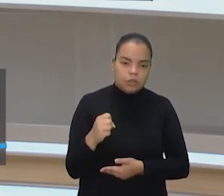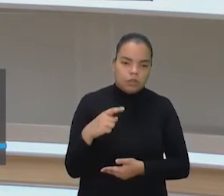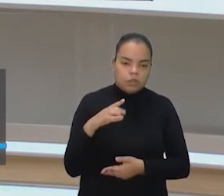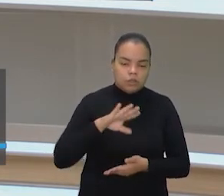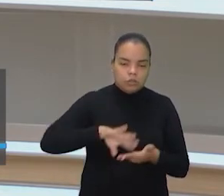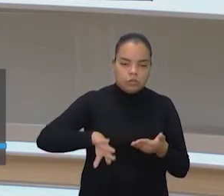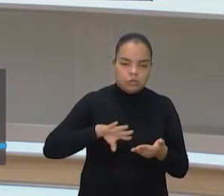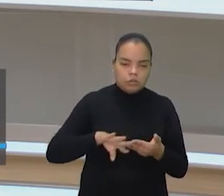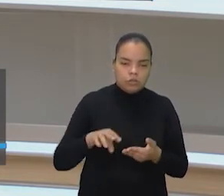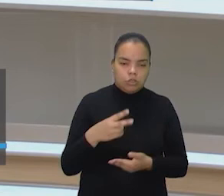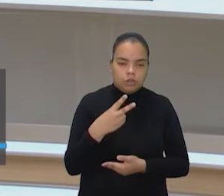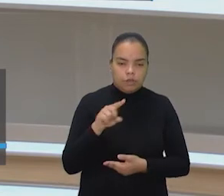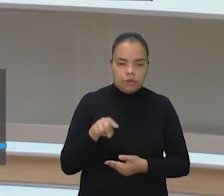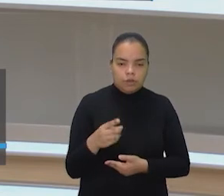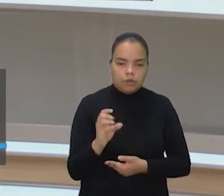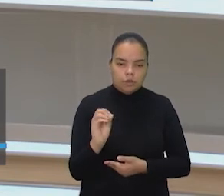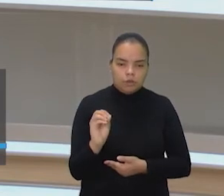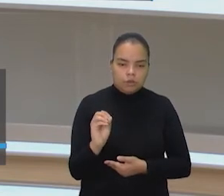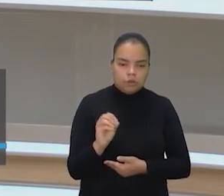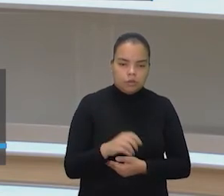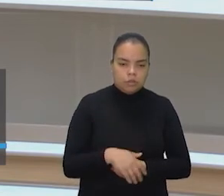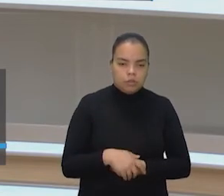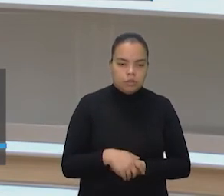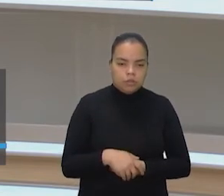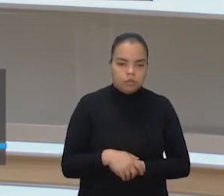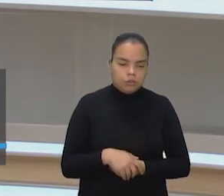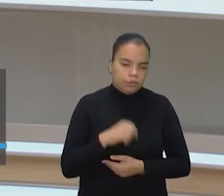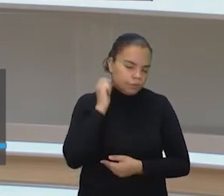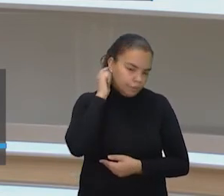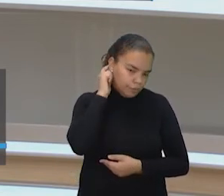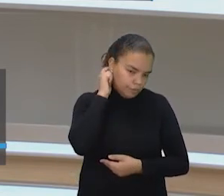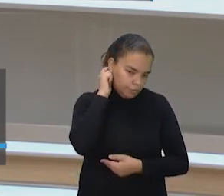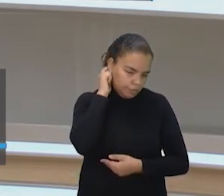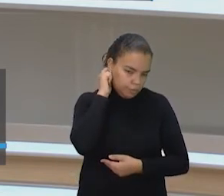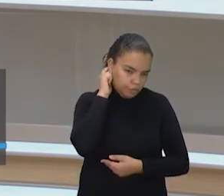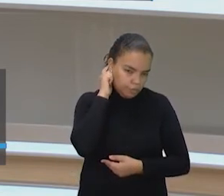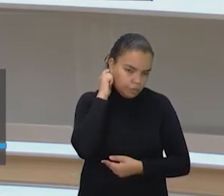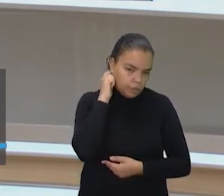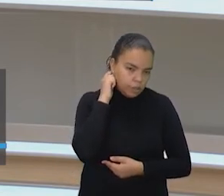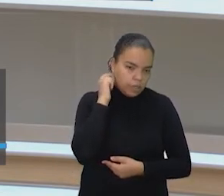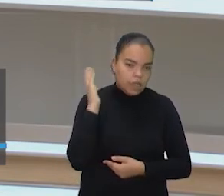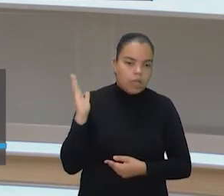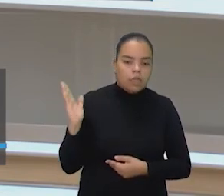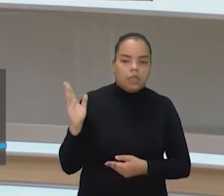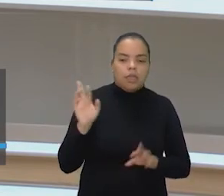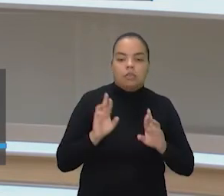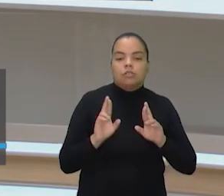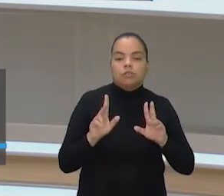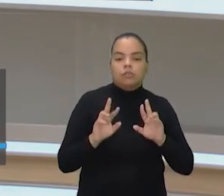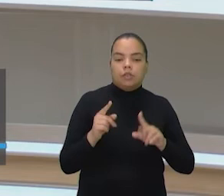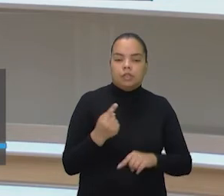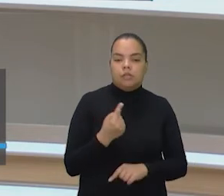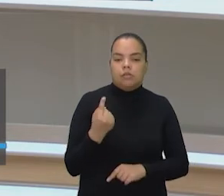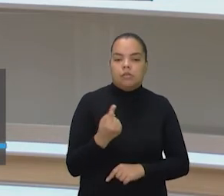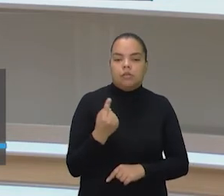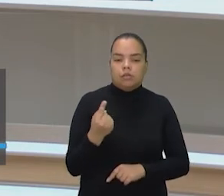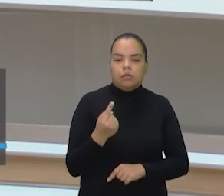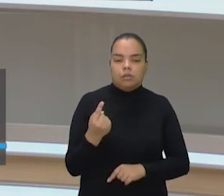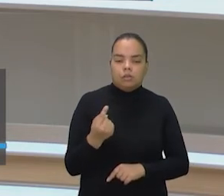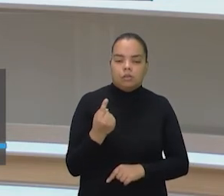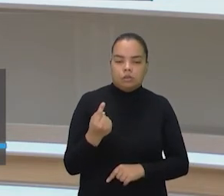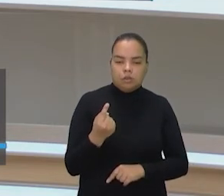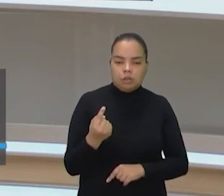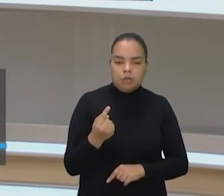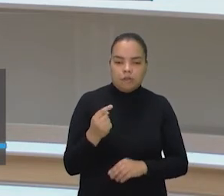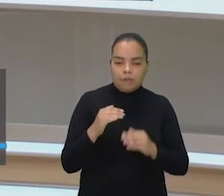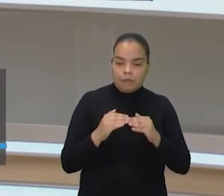que é 0,2, ficava 0,8. E neste caso que a gente tem, a única diferença é que, em vez de ficar com um fator menor que 1,